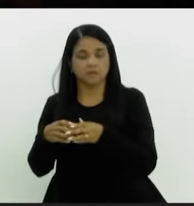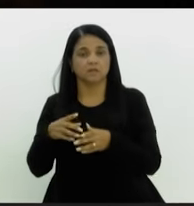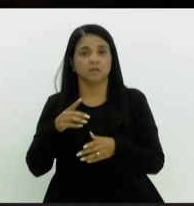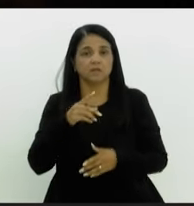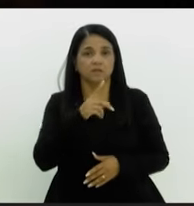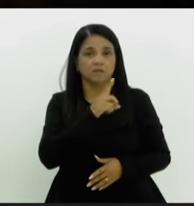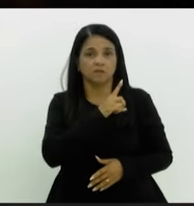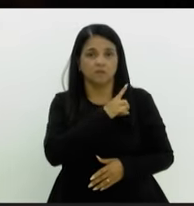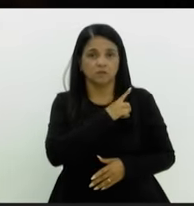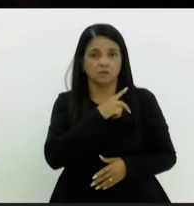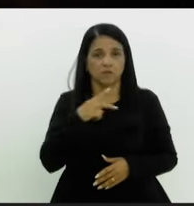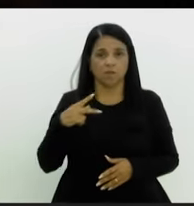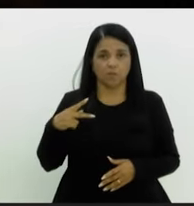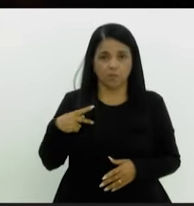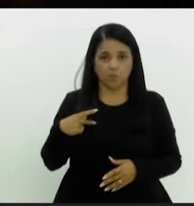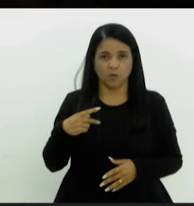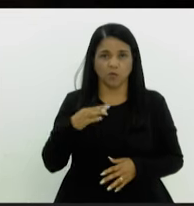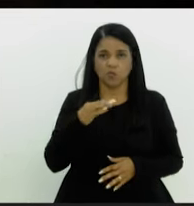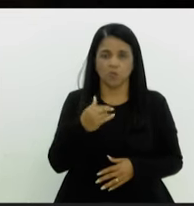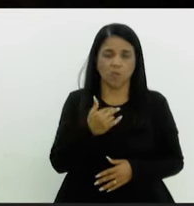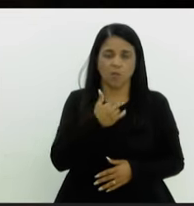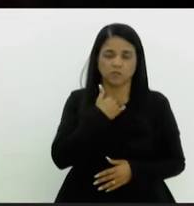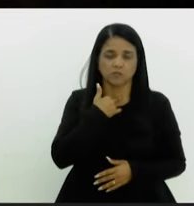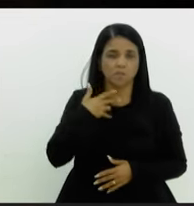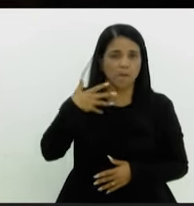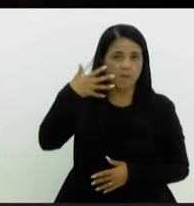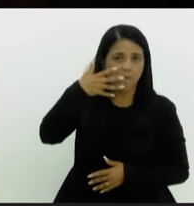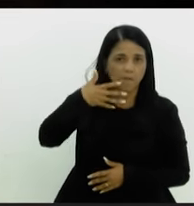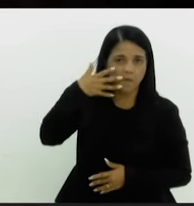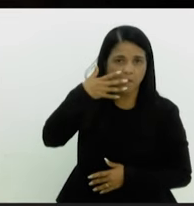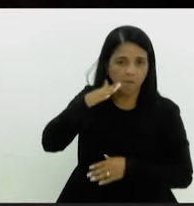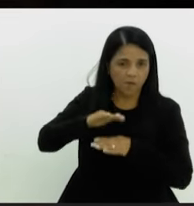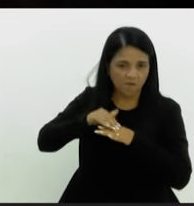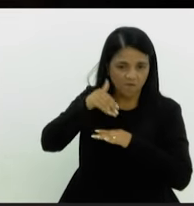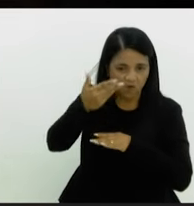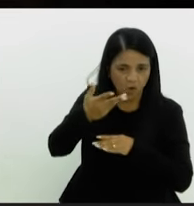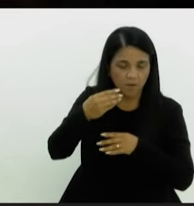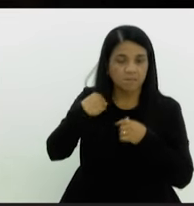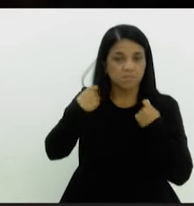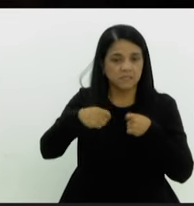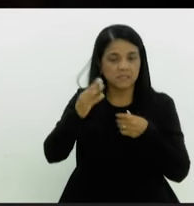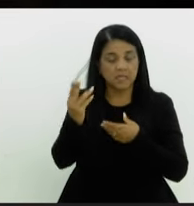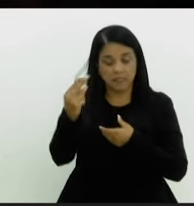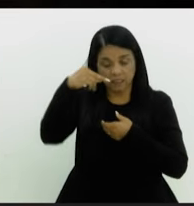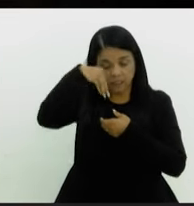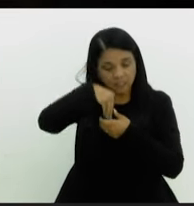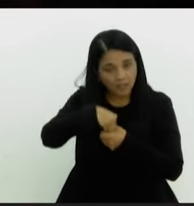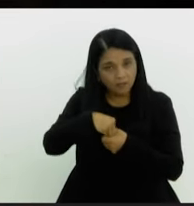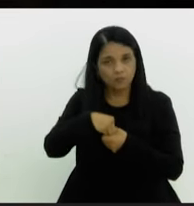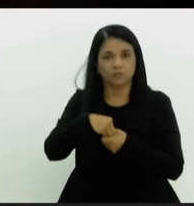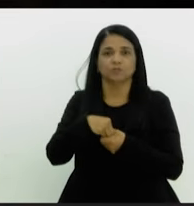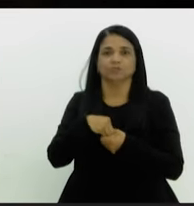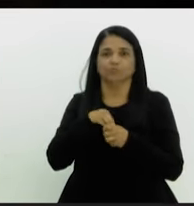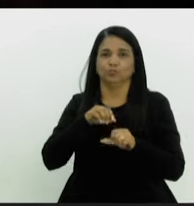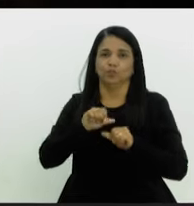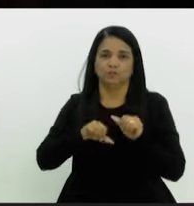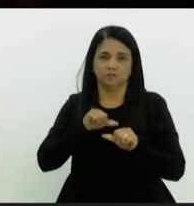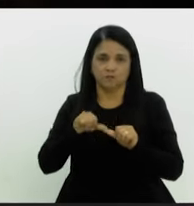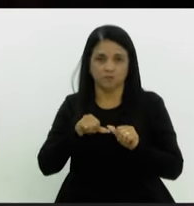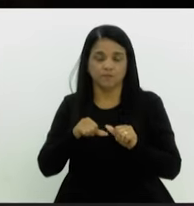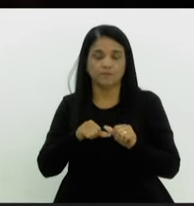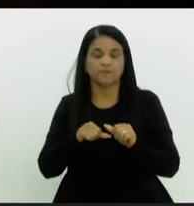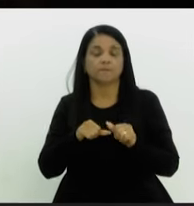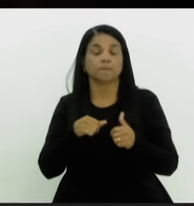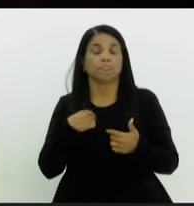importante porque o discurso não pode ser só para fora a gente tem que e olhar para dentro não é fácil então assim na